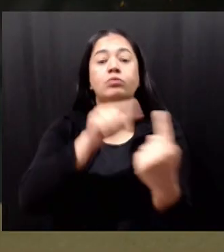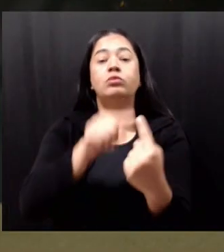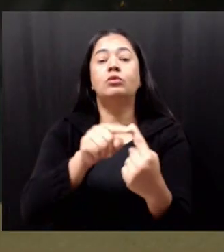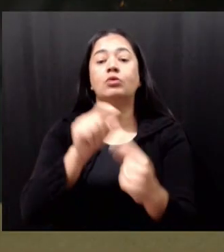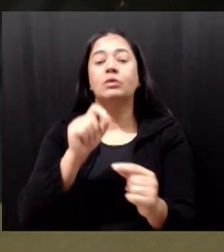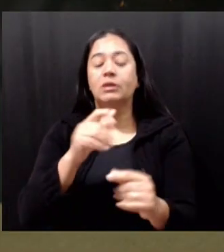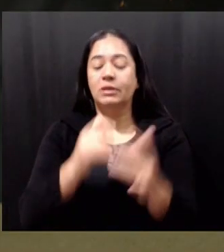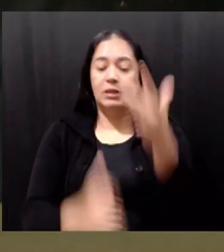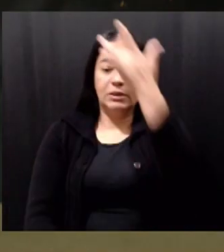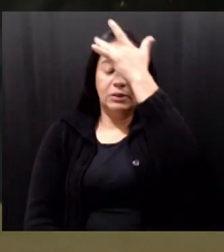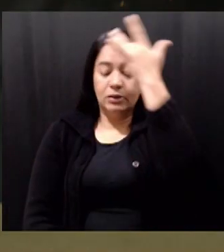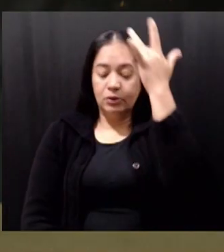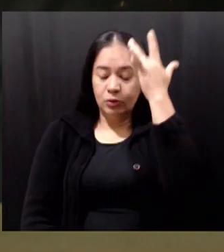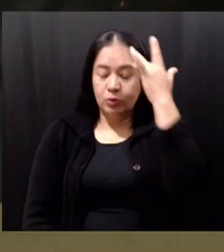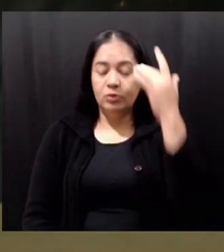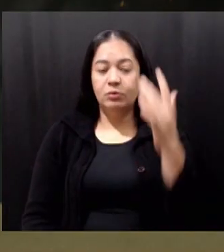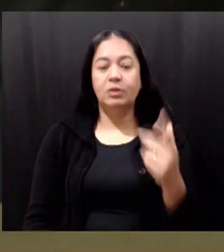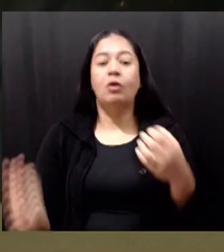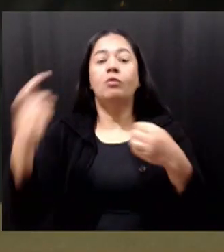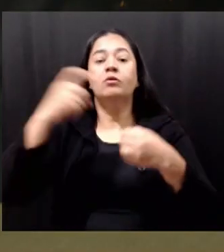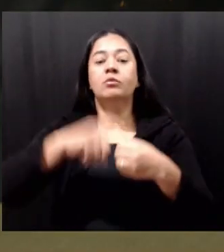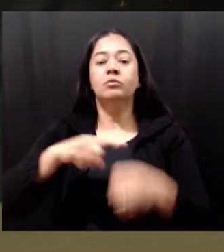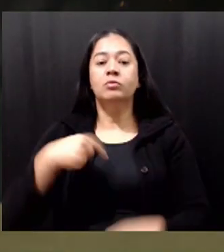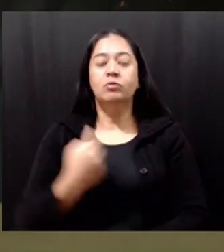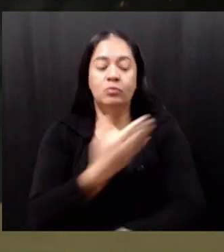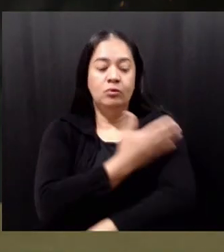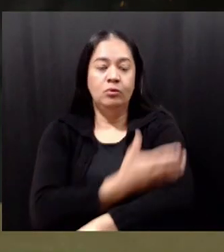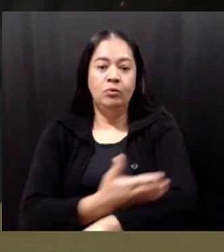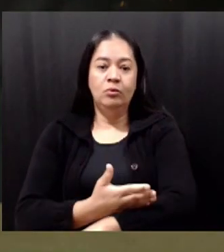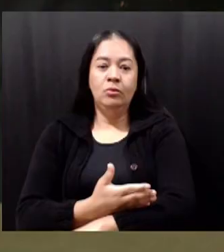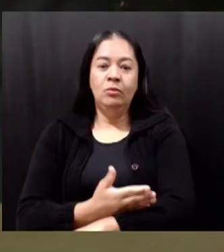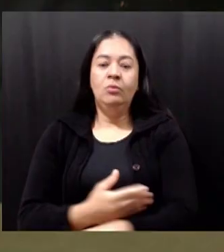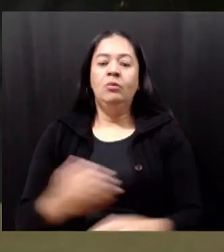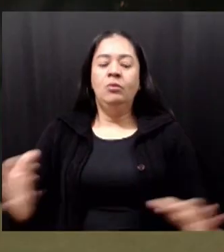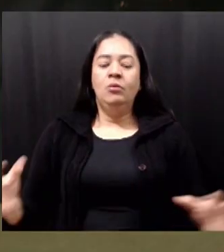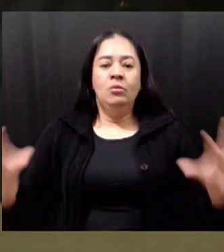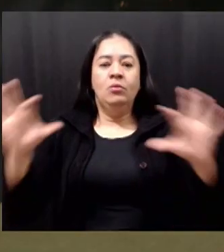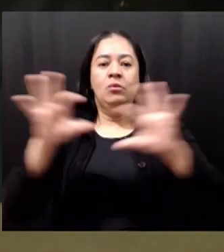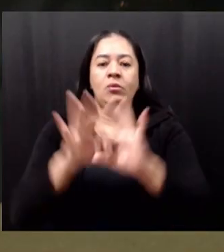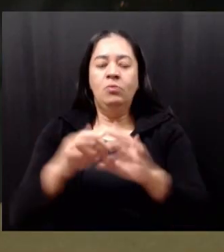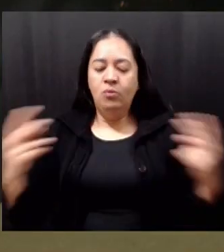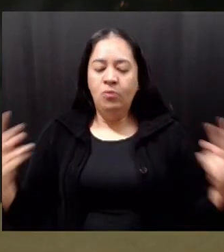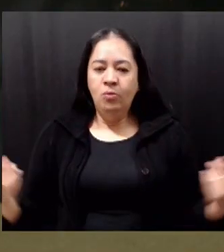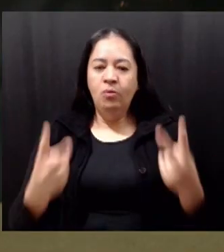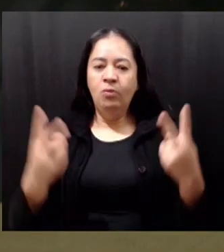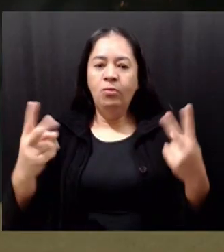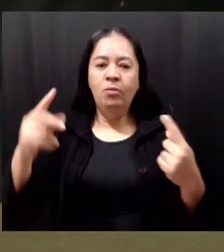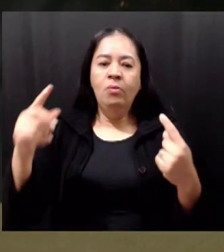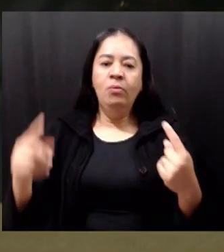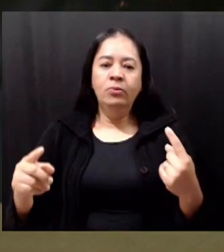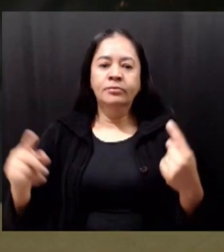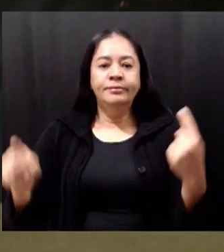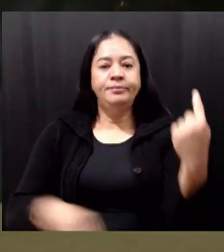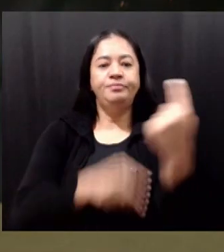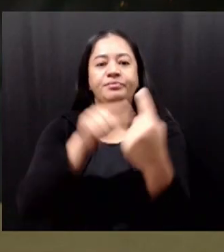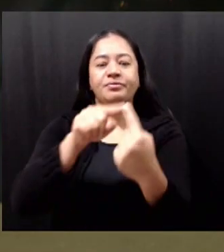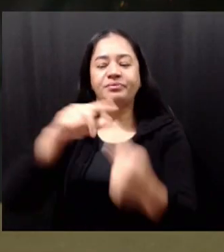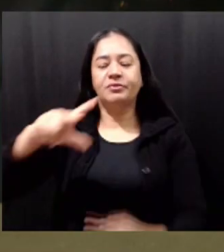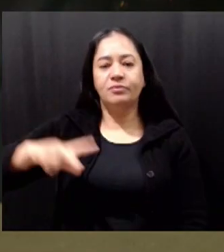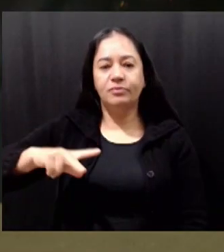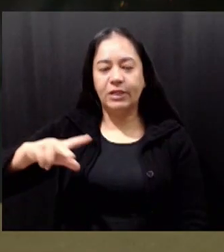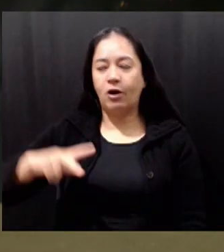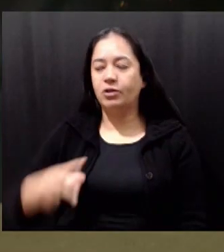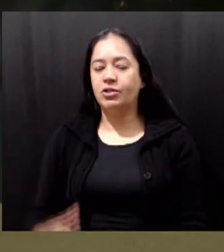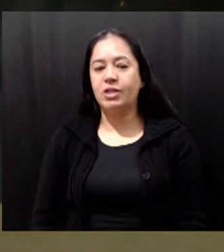mental, refletir sobre os hábitos e reconectar com valores e objetivos pessoais. Será que a gente perdeu